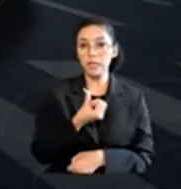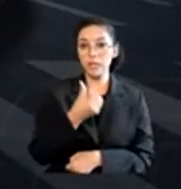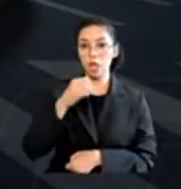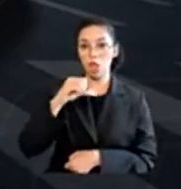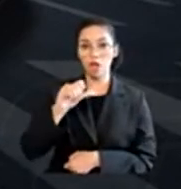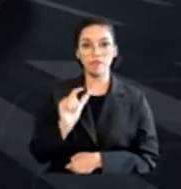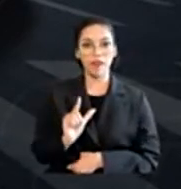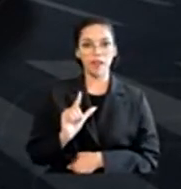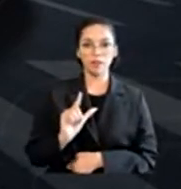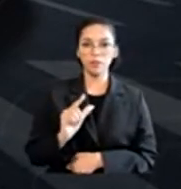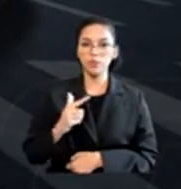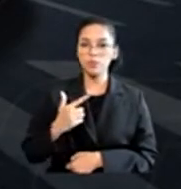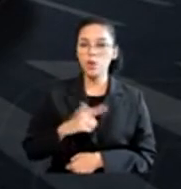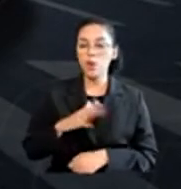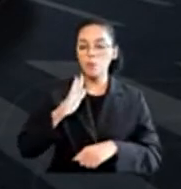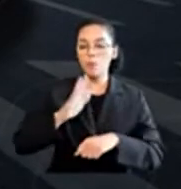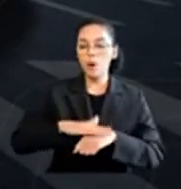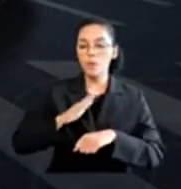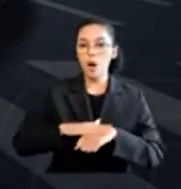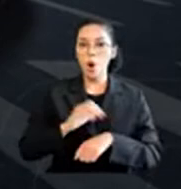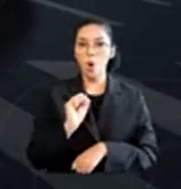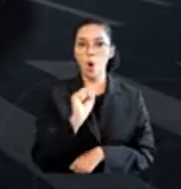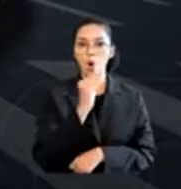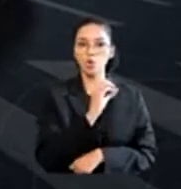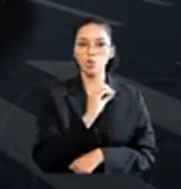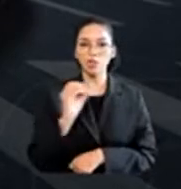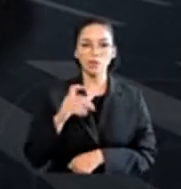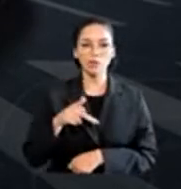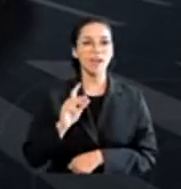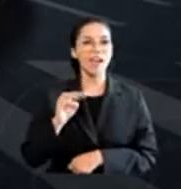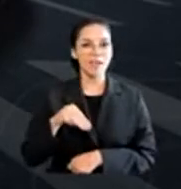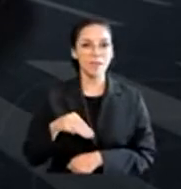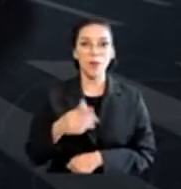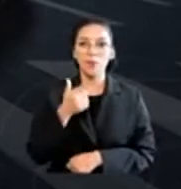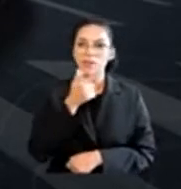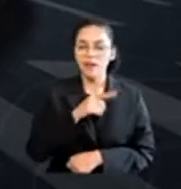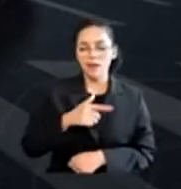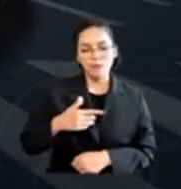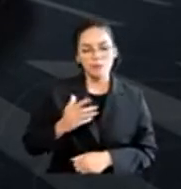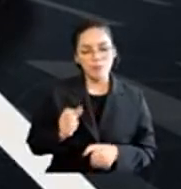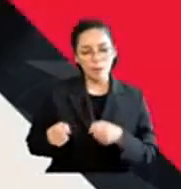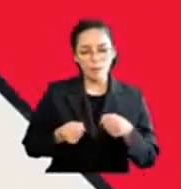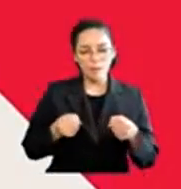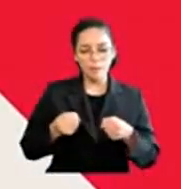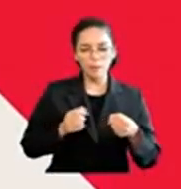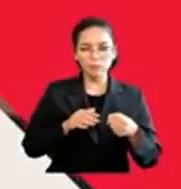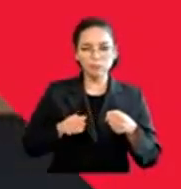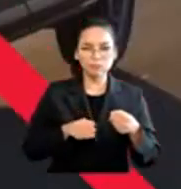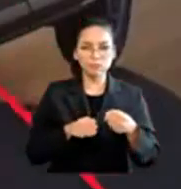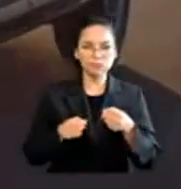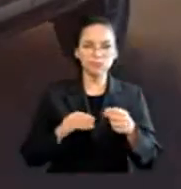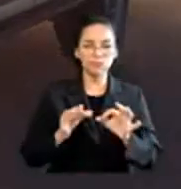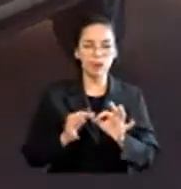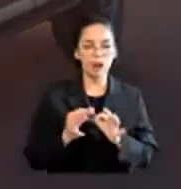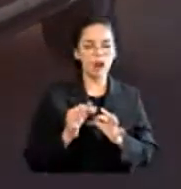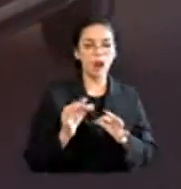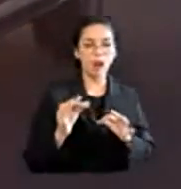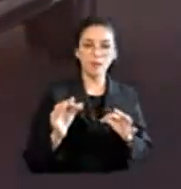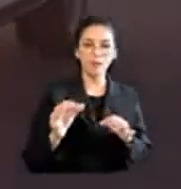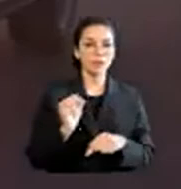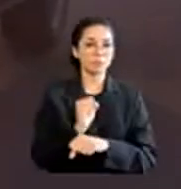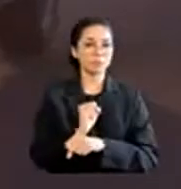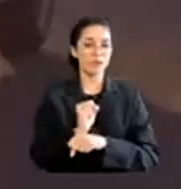até 800 km. Dá para rodar muito sem ter que parar para abastecer. Ou seja, de novo, é